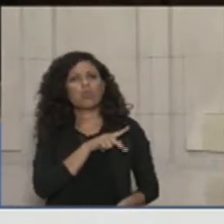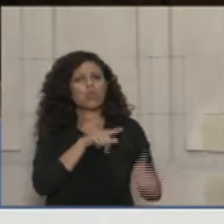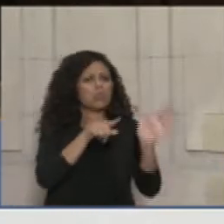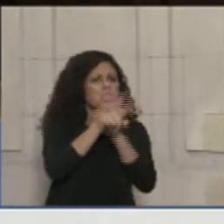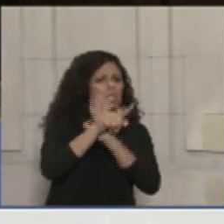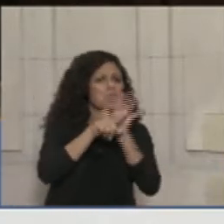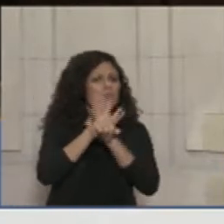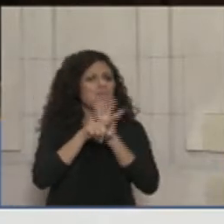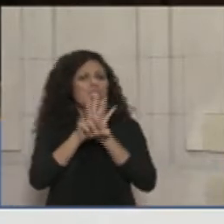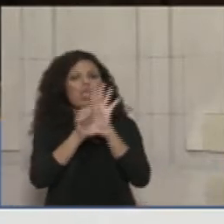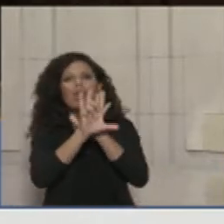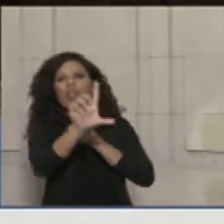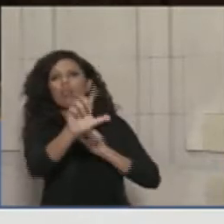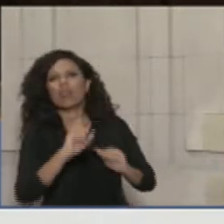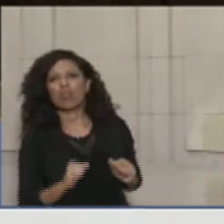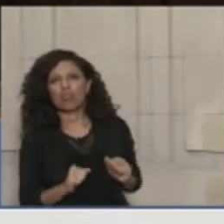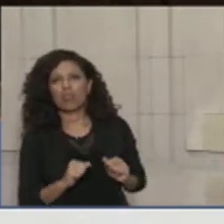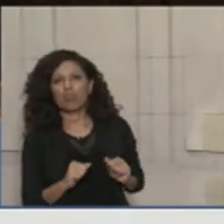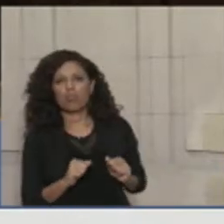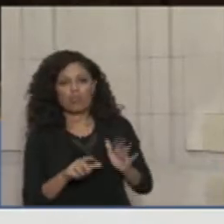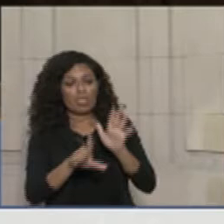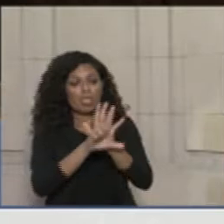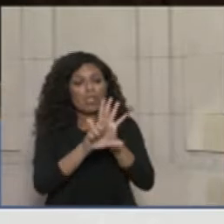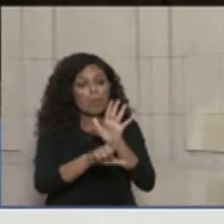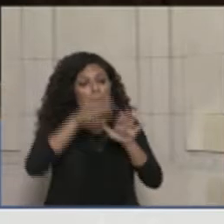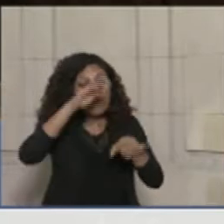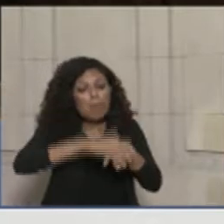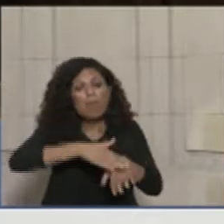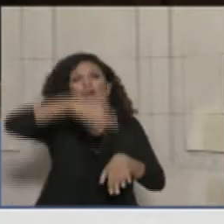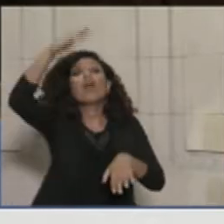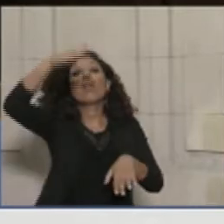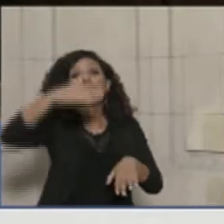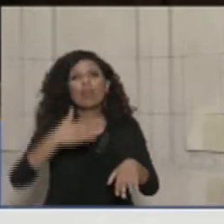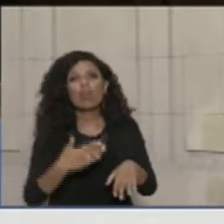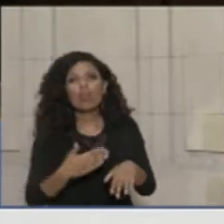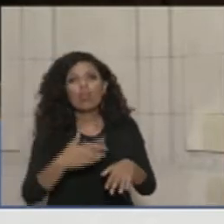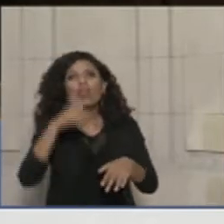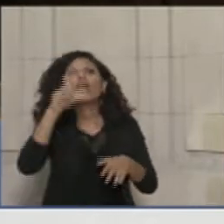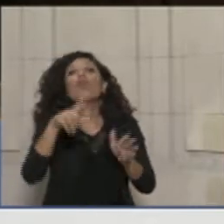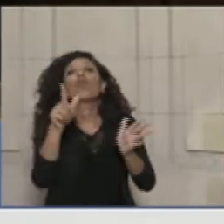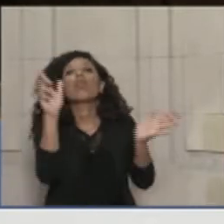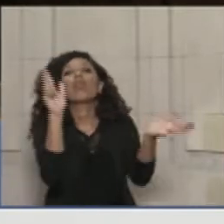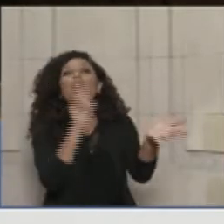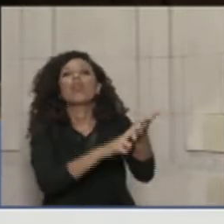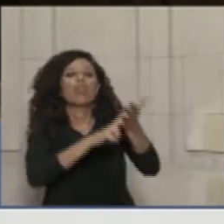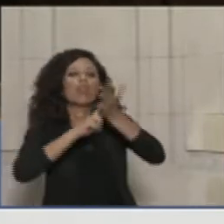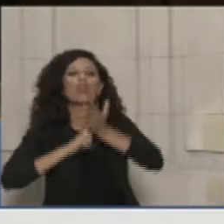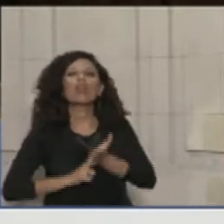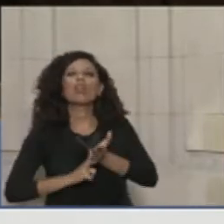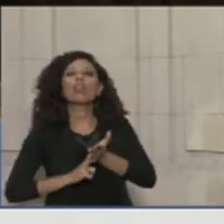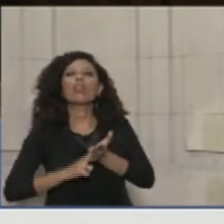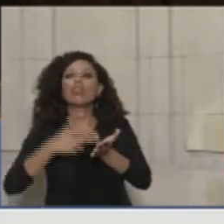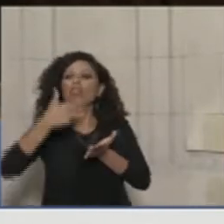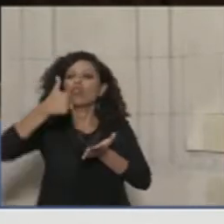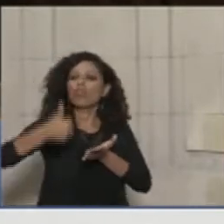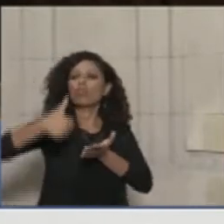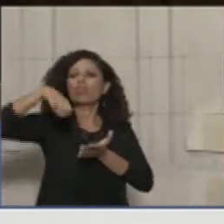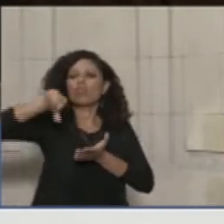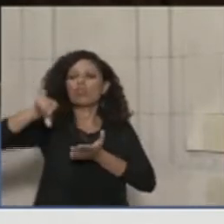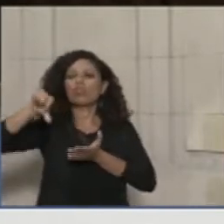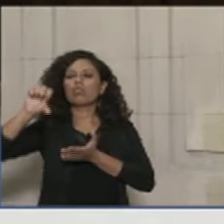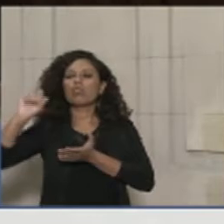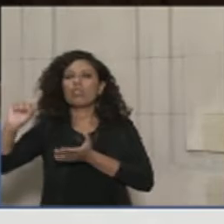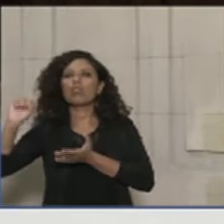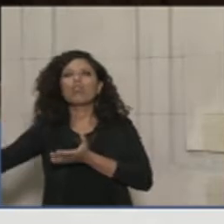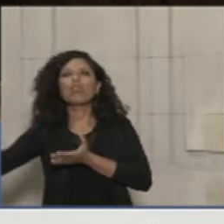fiscal da lei. E a lei maior desse país é a Carta Magna de 88.